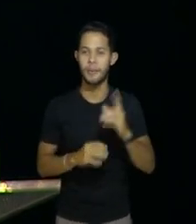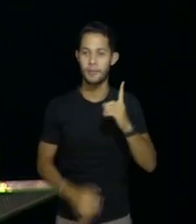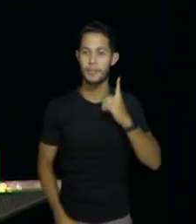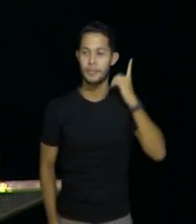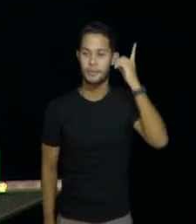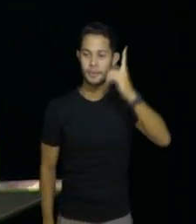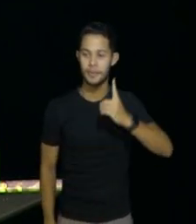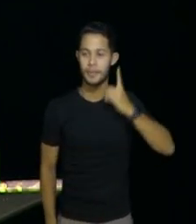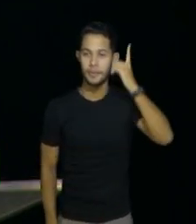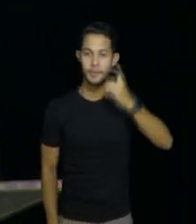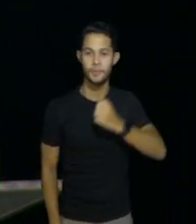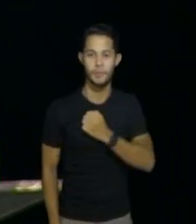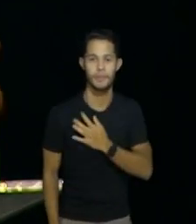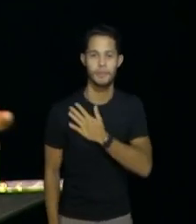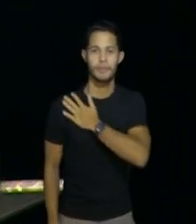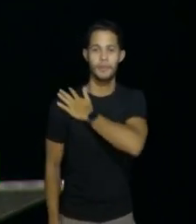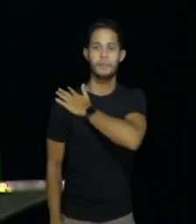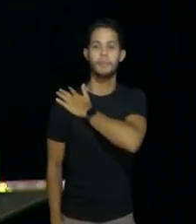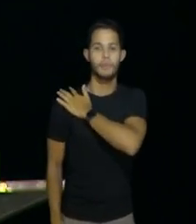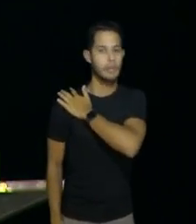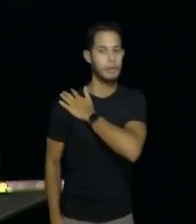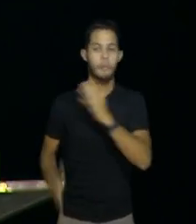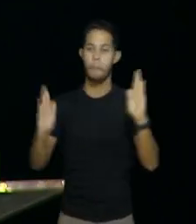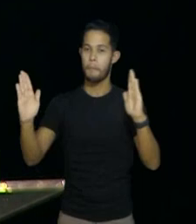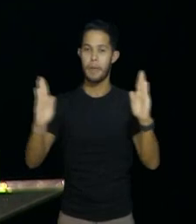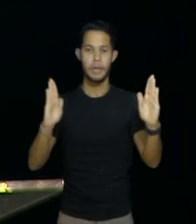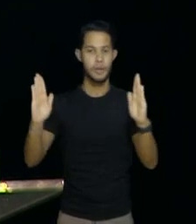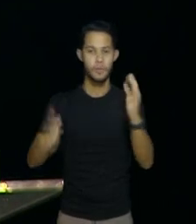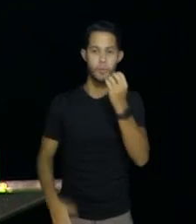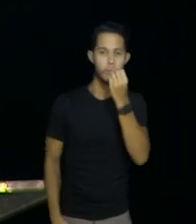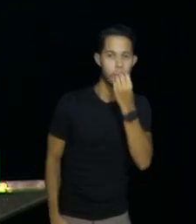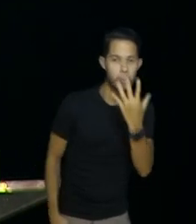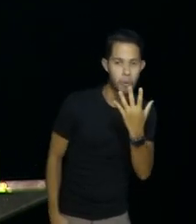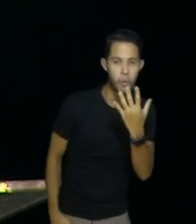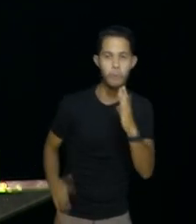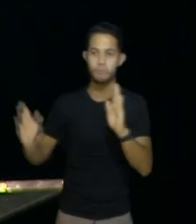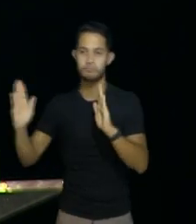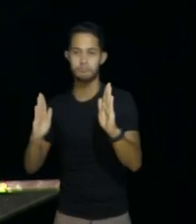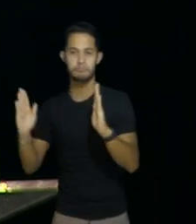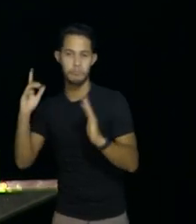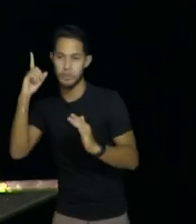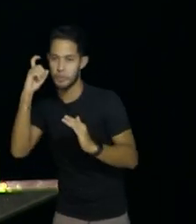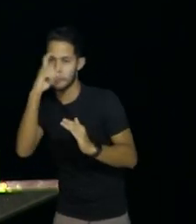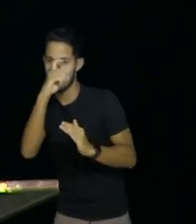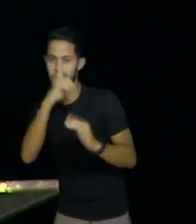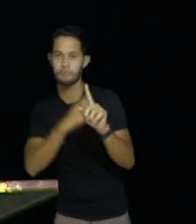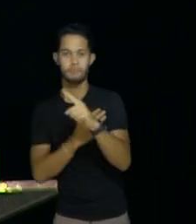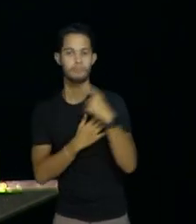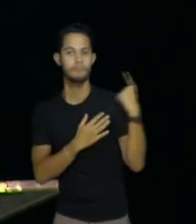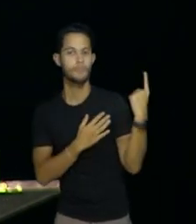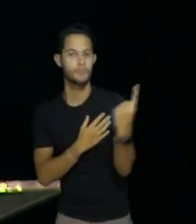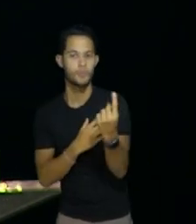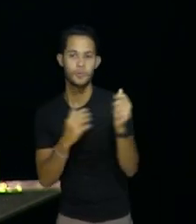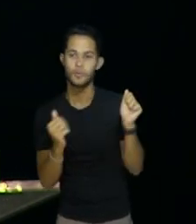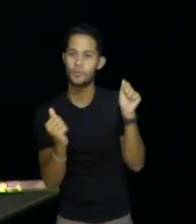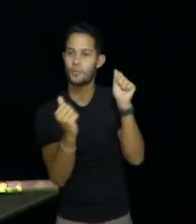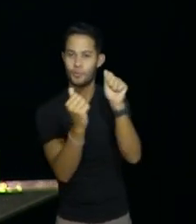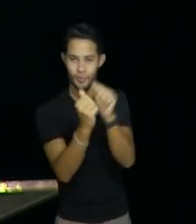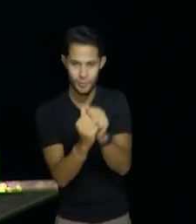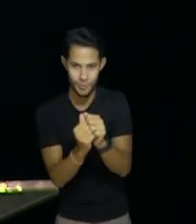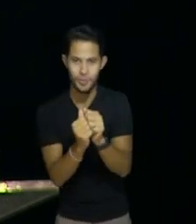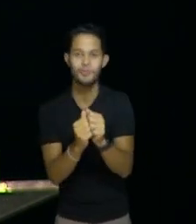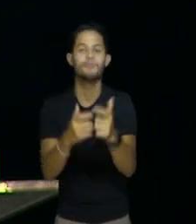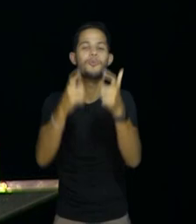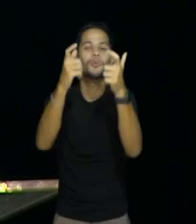vezes, em tragédias, em tempos bons e difíceis, nós nos reuníamos em seu gabinete, como fazemos até hoje, e oramos